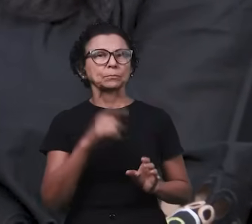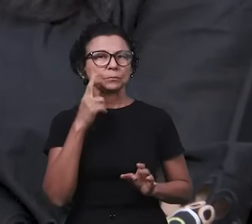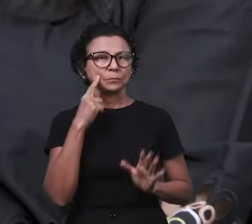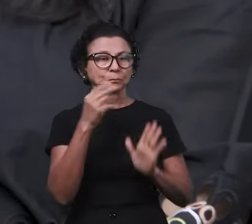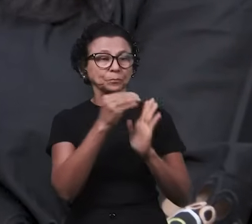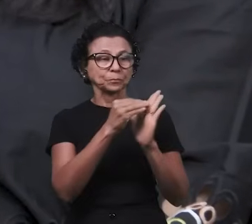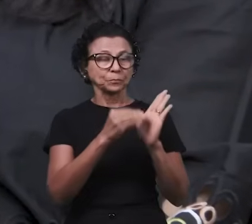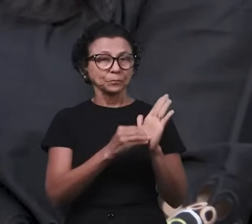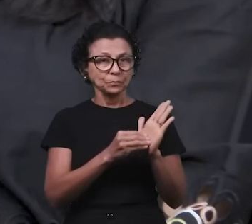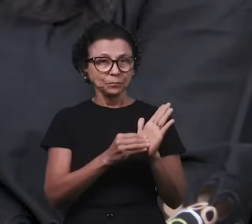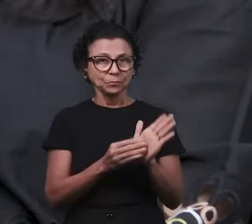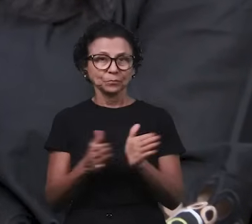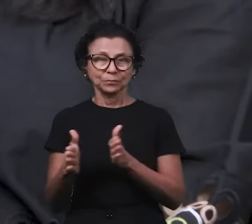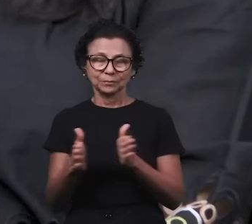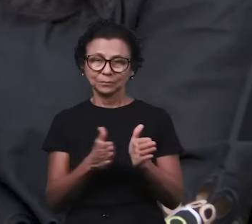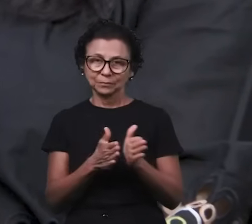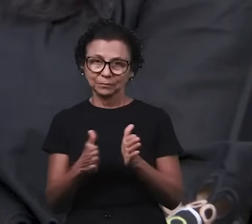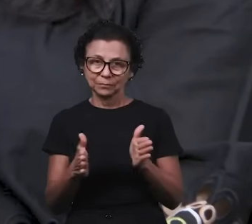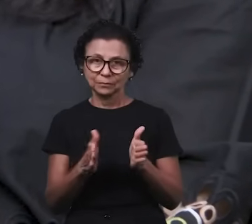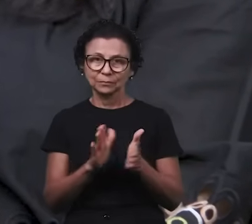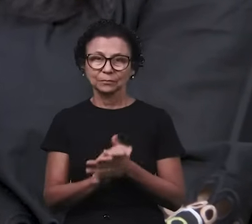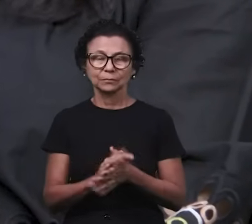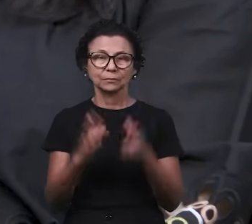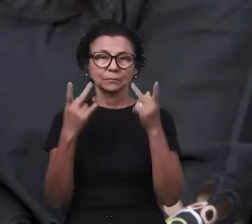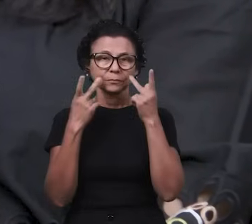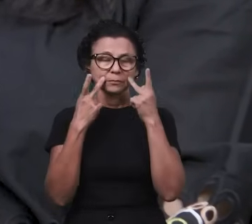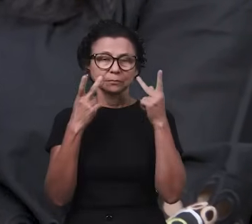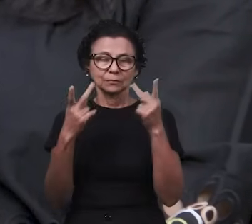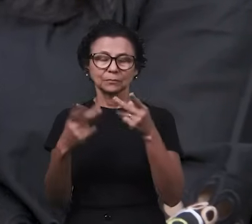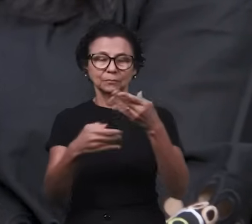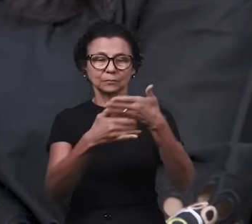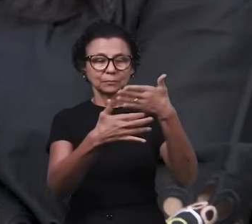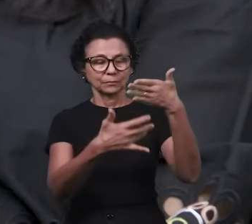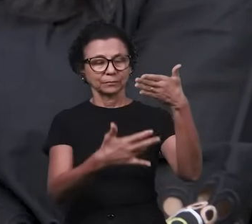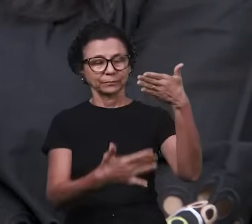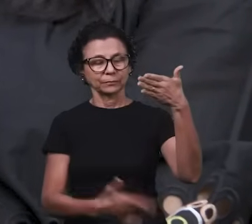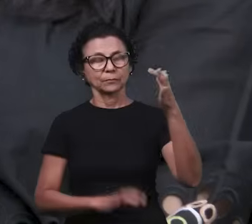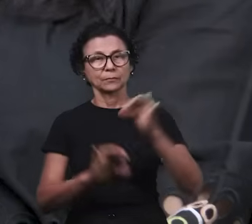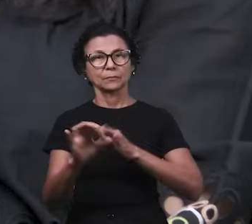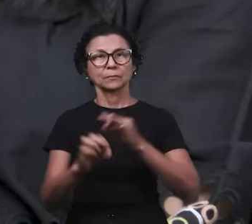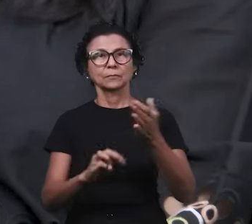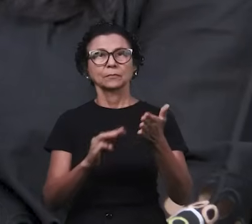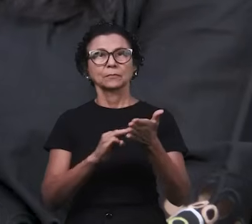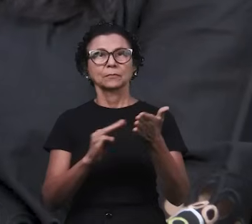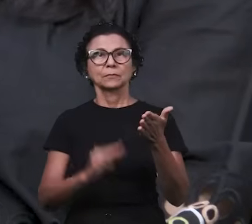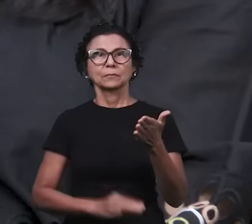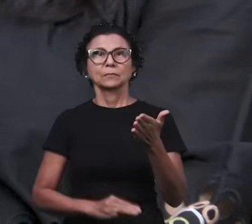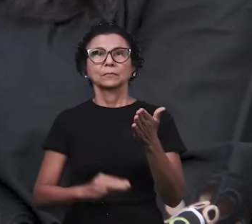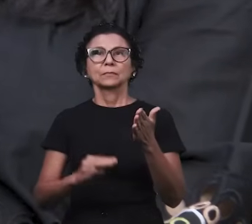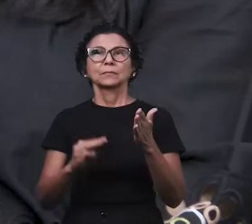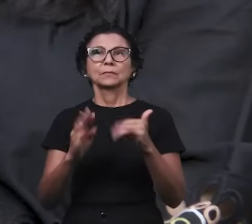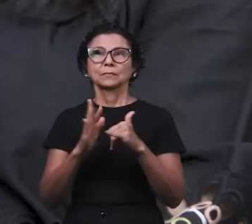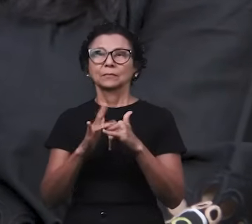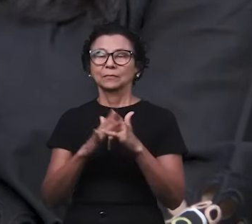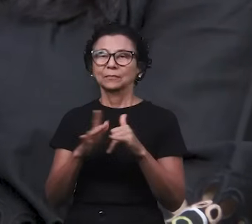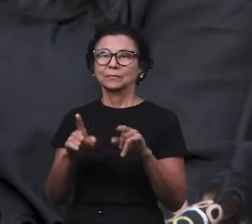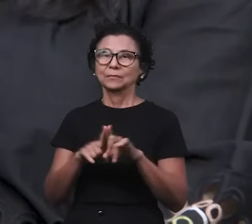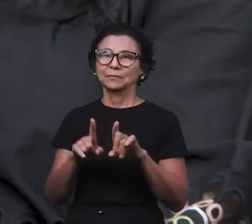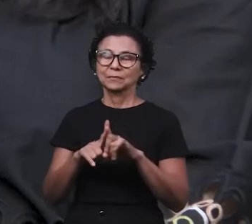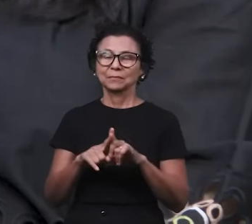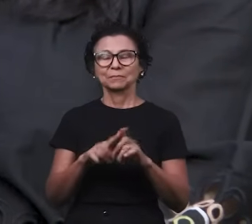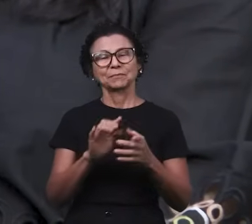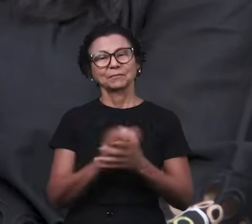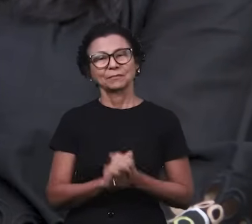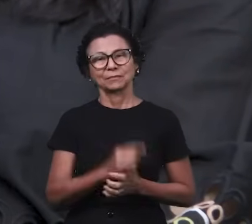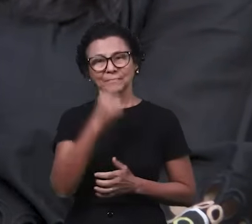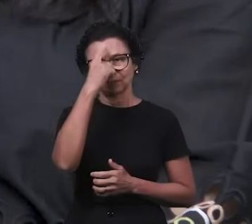Que culto é esse o vosso? Visite a playlist do Grupo Organização e Método no YouTube e o nosso perfil no Instagram, onde